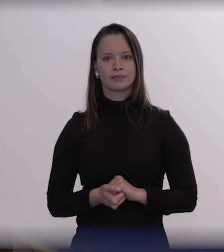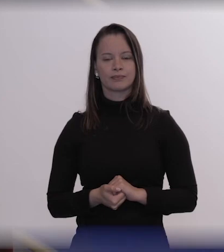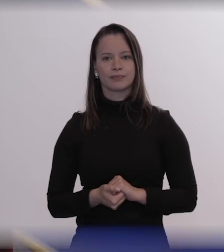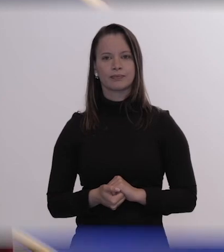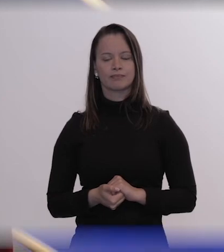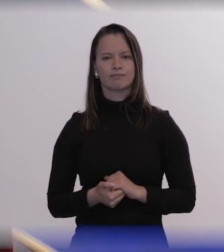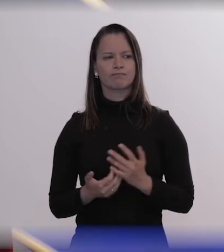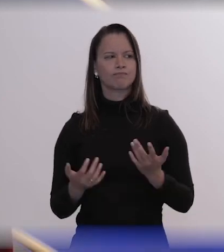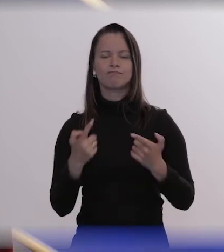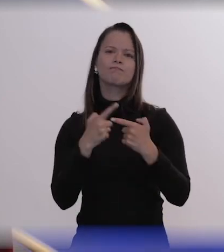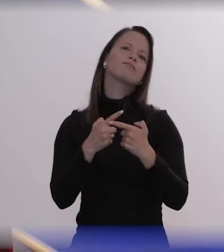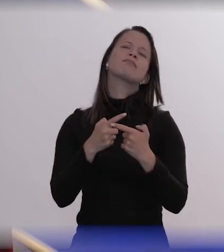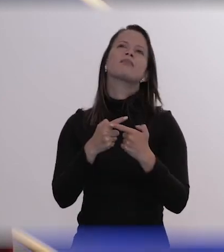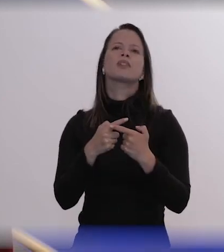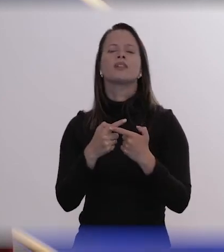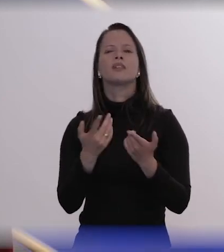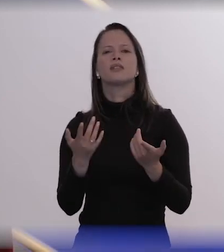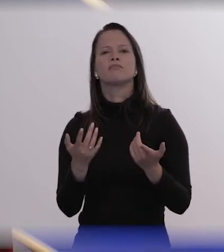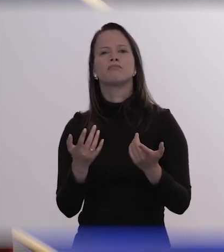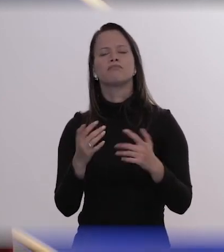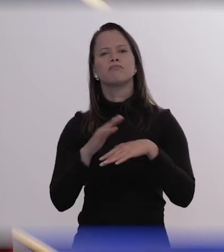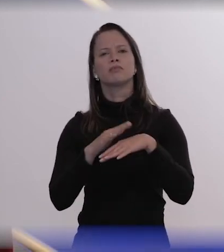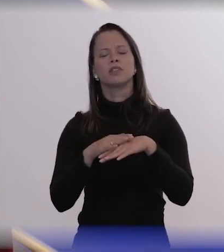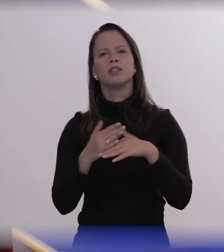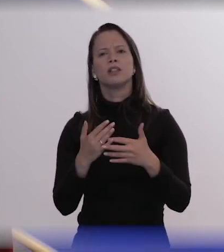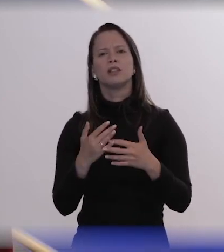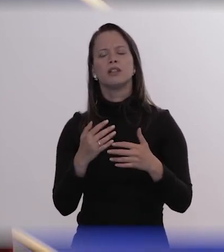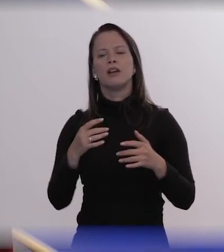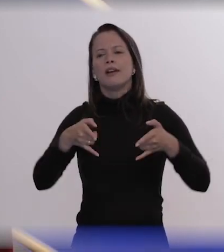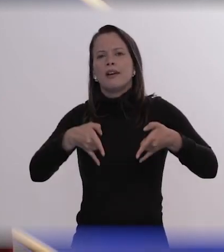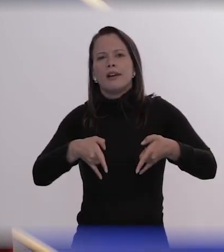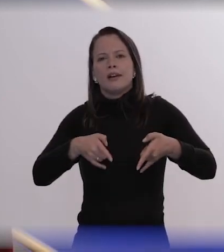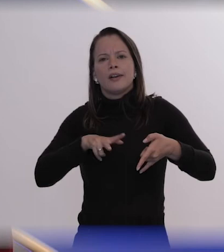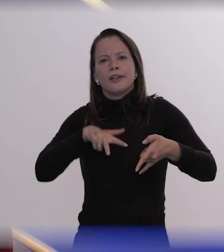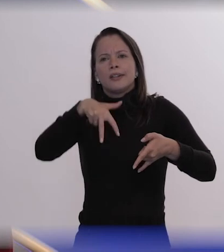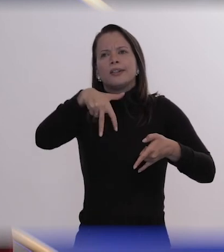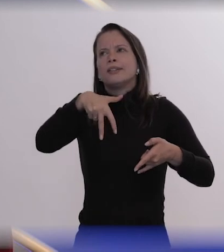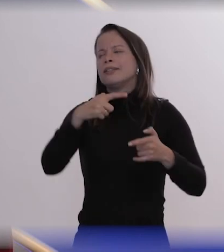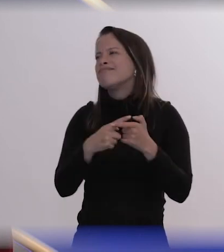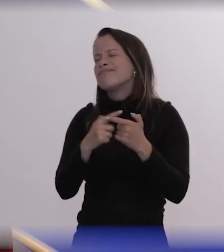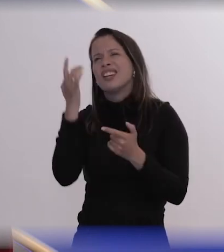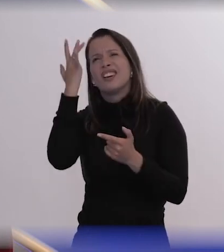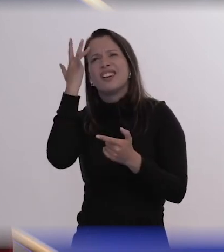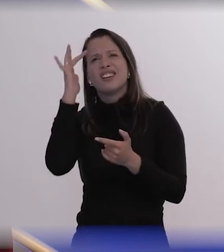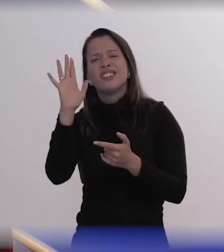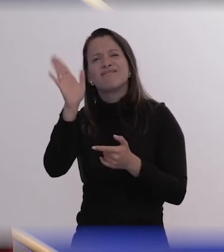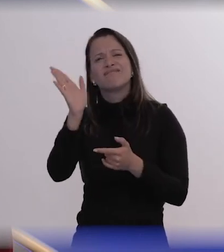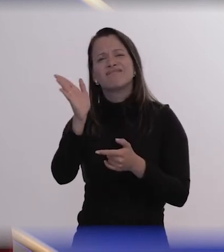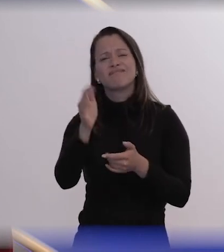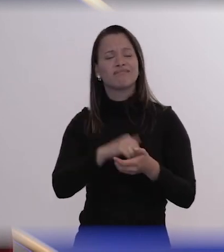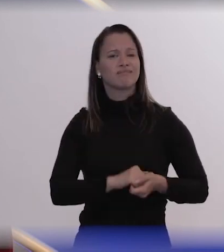Para que eu vou fazer isso se eu já sei o que vai dar? Para que eu sair da cama se eu já sei o que vai acontecer?